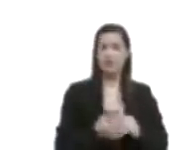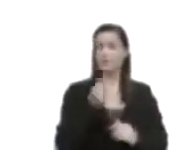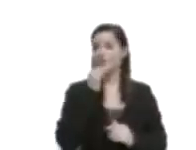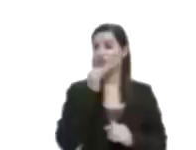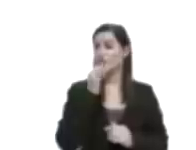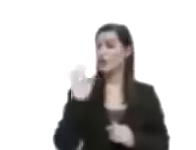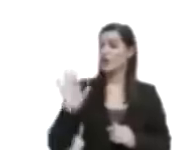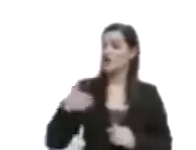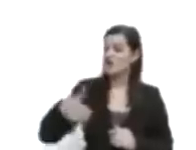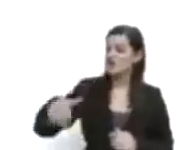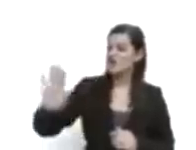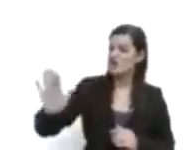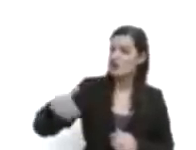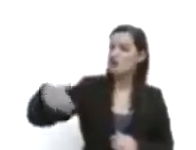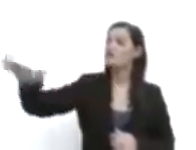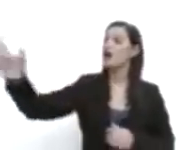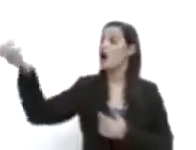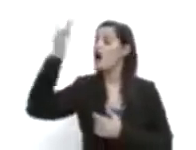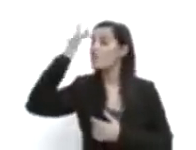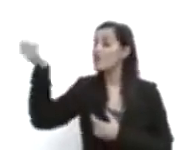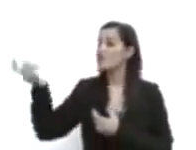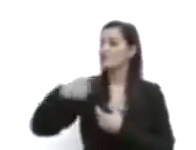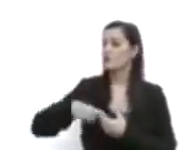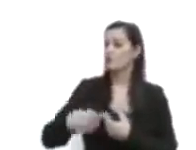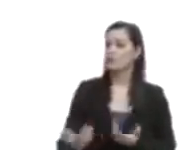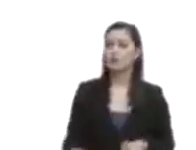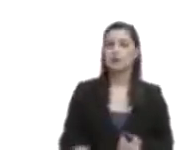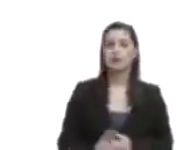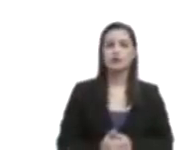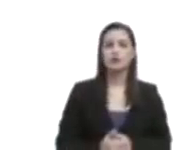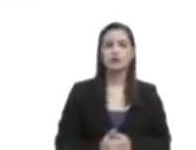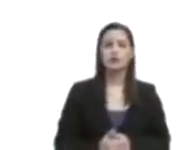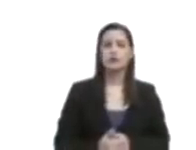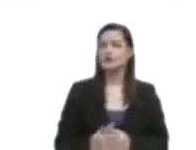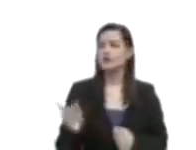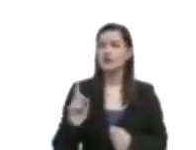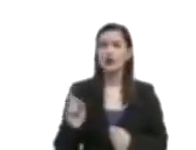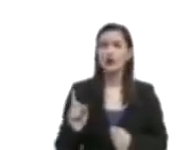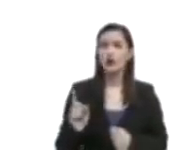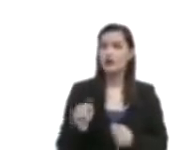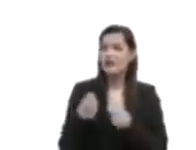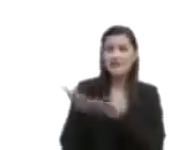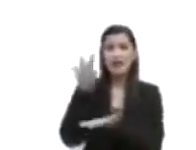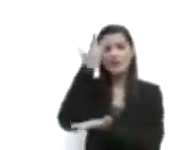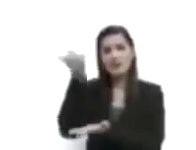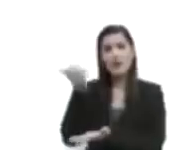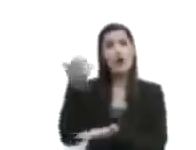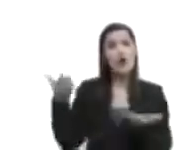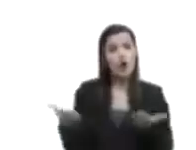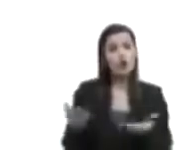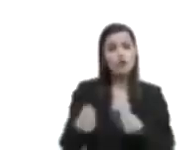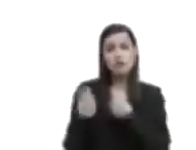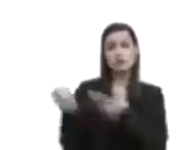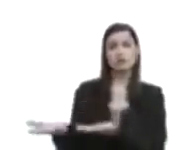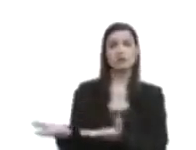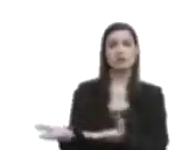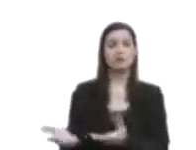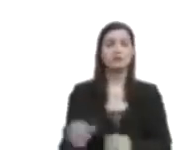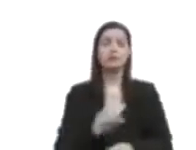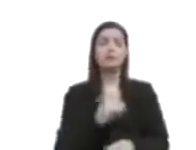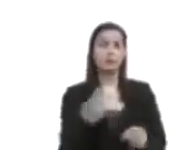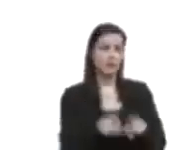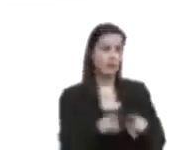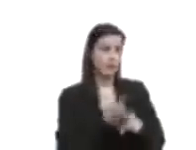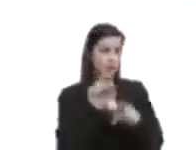amanhã, então te darei, se o tens agora contigo. Com relação ao perdão, Mateus 18:21,